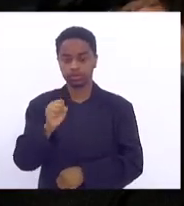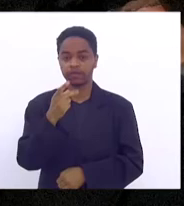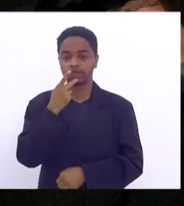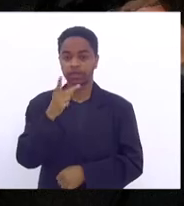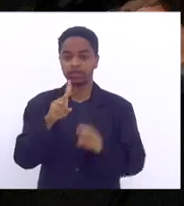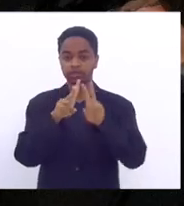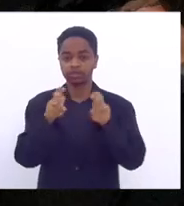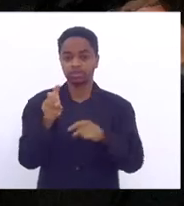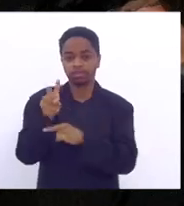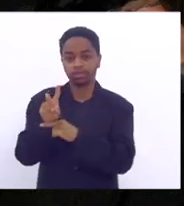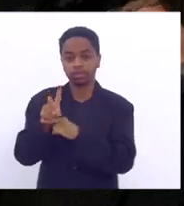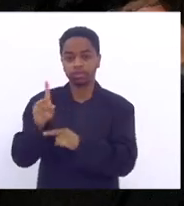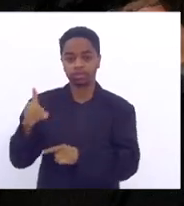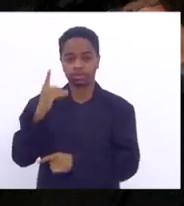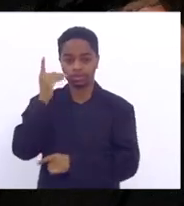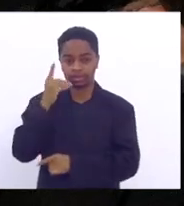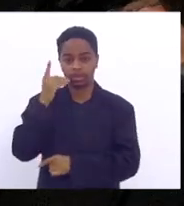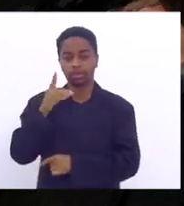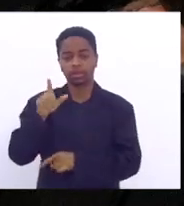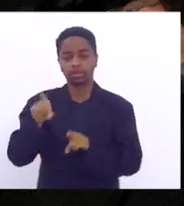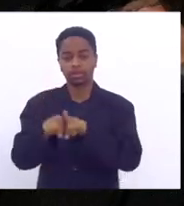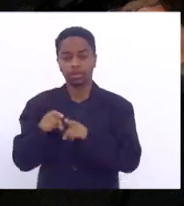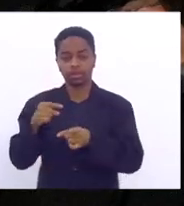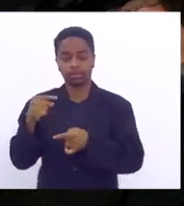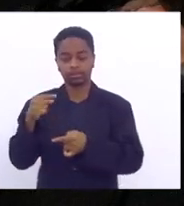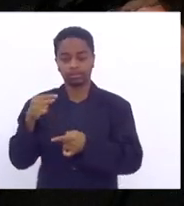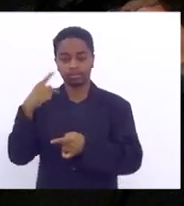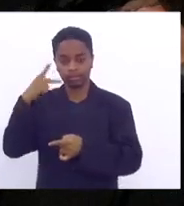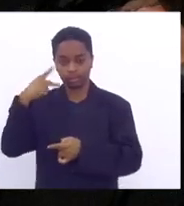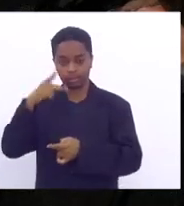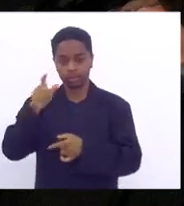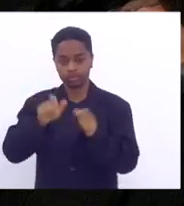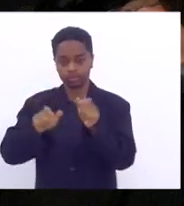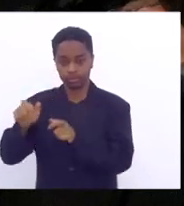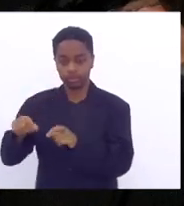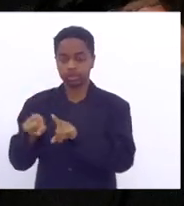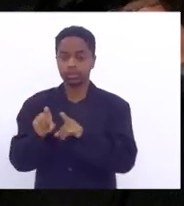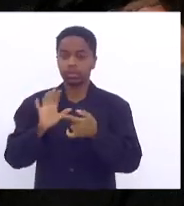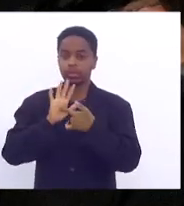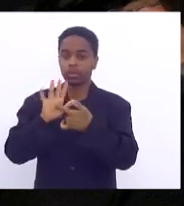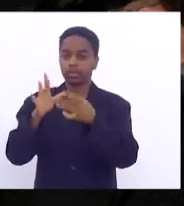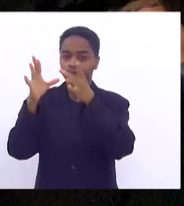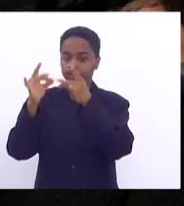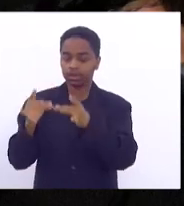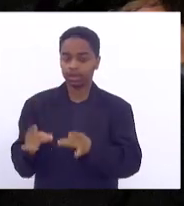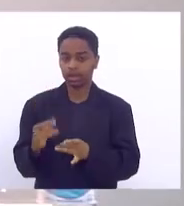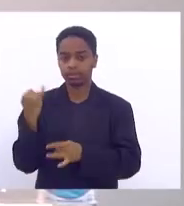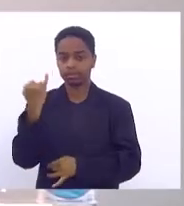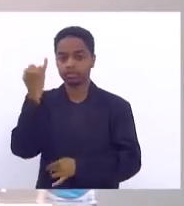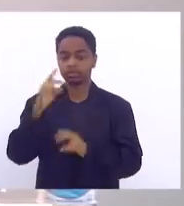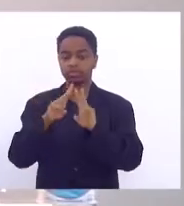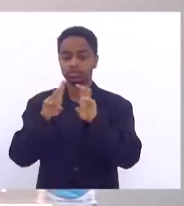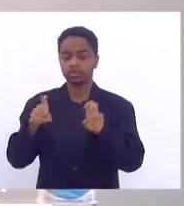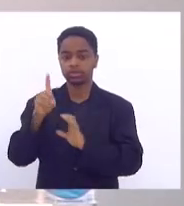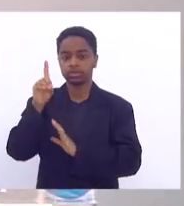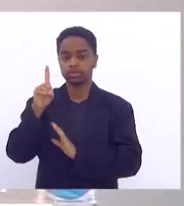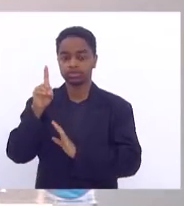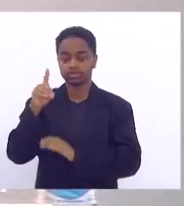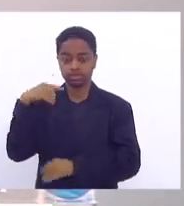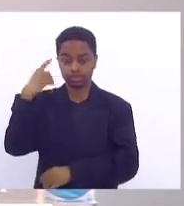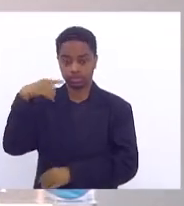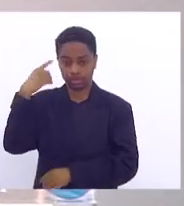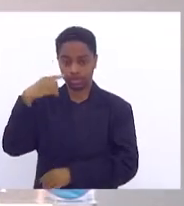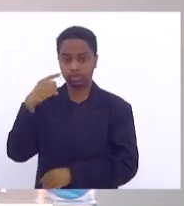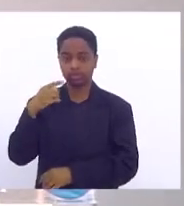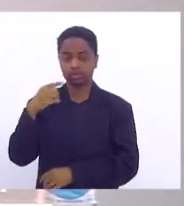parlamentar eh e e trazendo eh detalhes importantes sobre o direito estadunidense